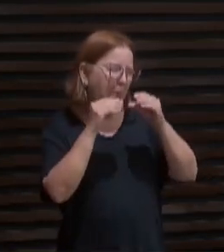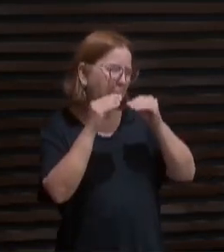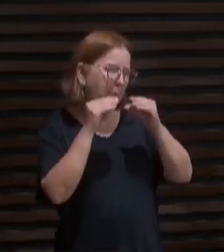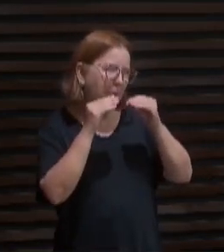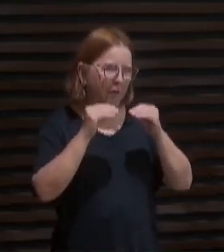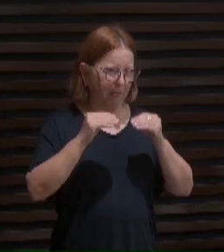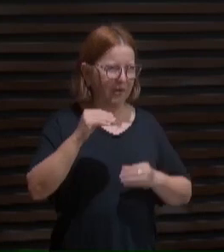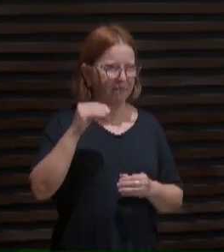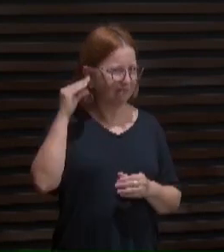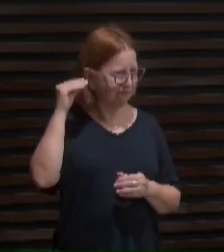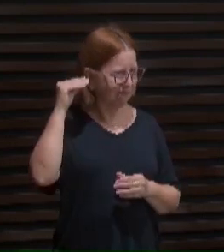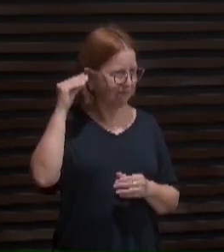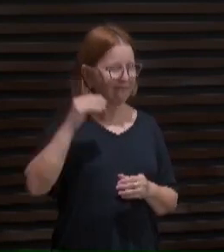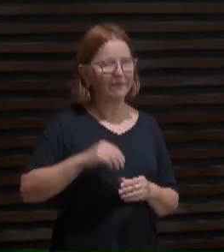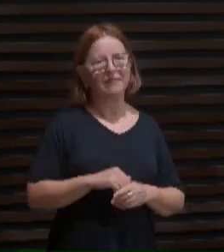felicidade.